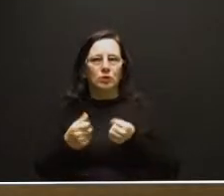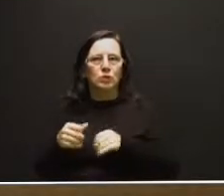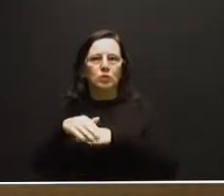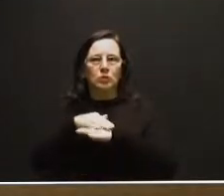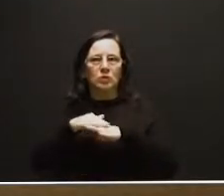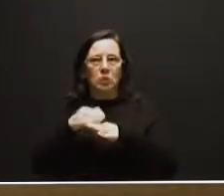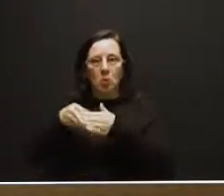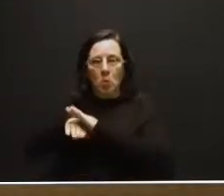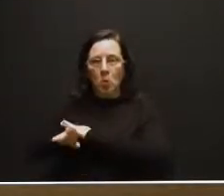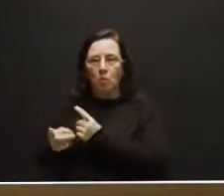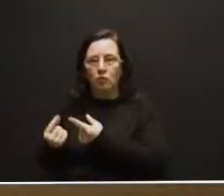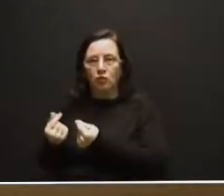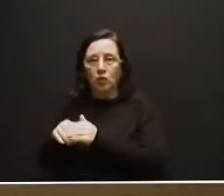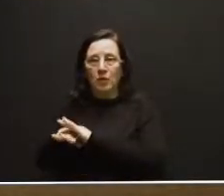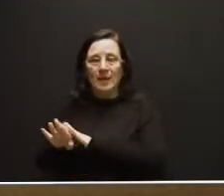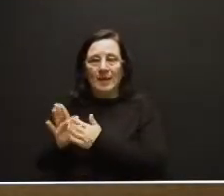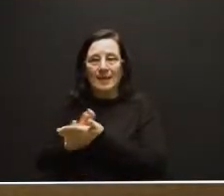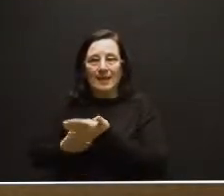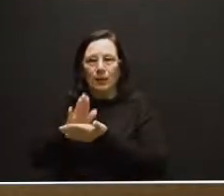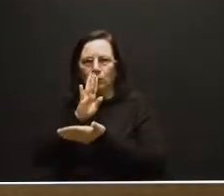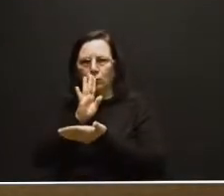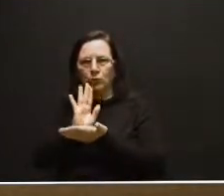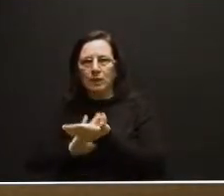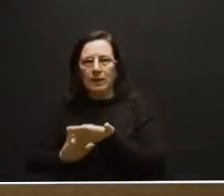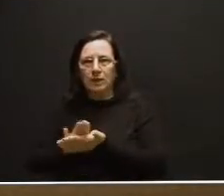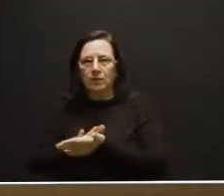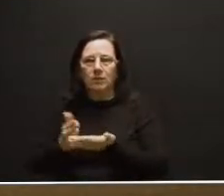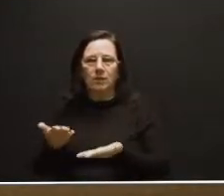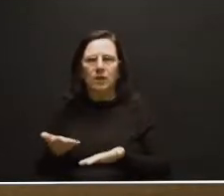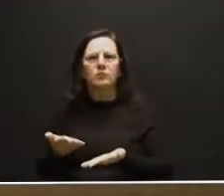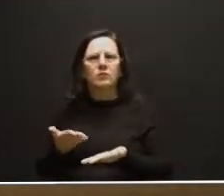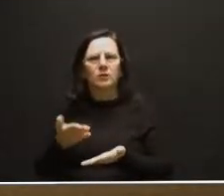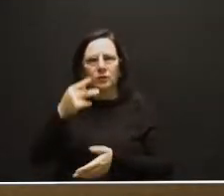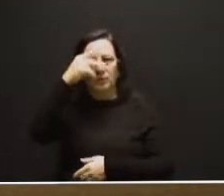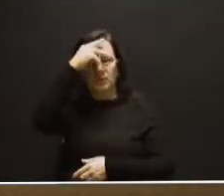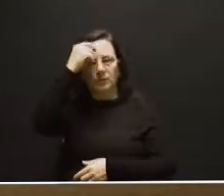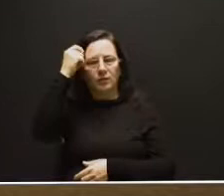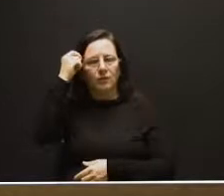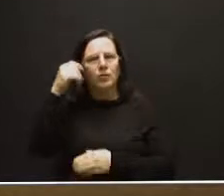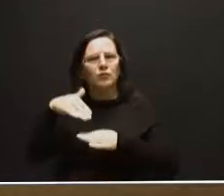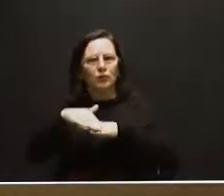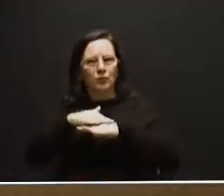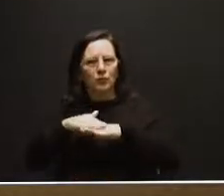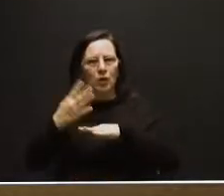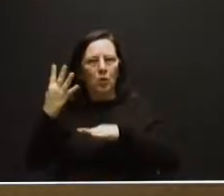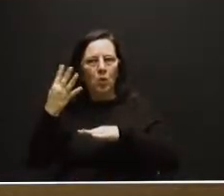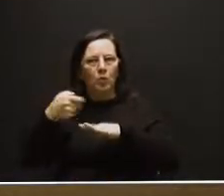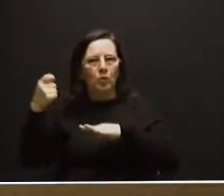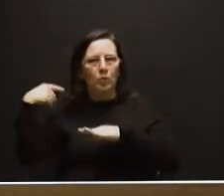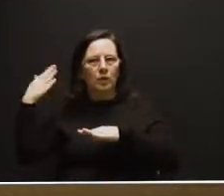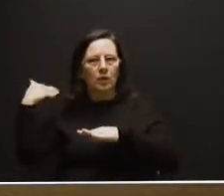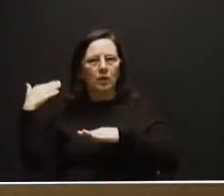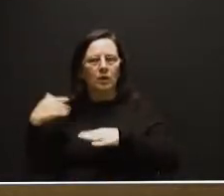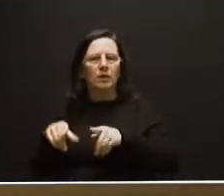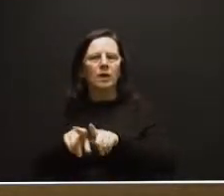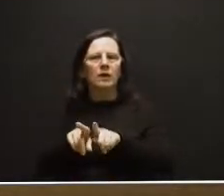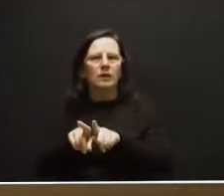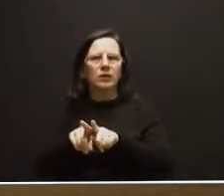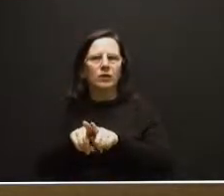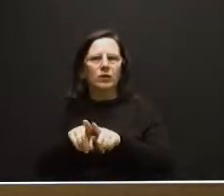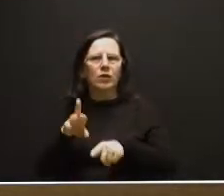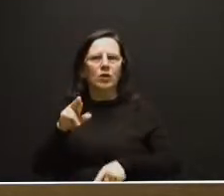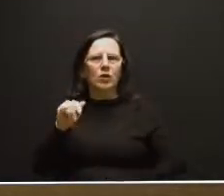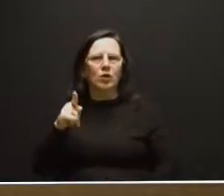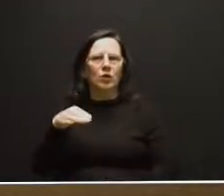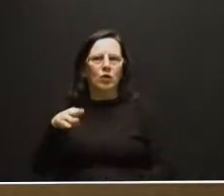nenhum dinheiro quanto mais segredo e do ivan se fossemos atendido pelo prefeito há quatro meses atrás todos os vereadores aqui exceto roxinho